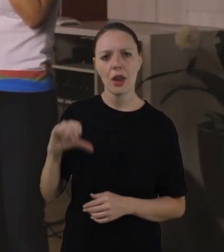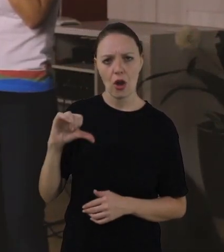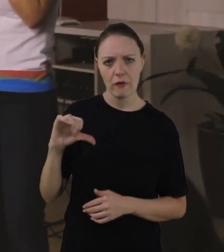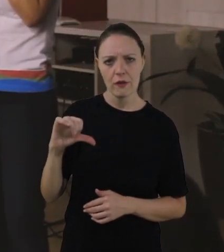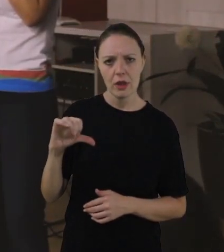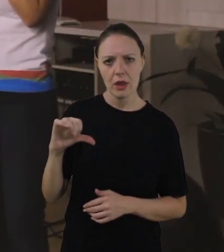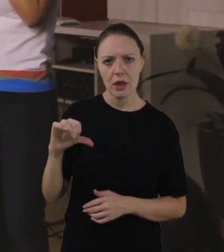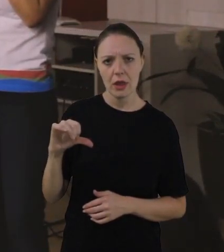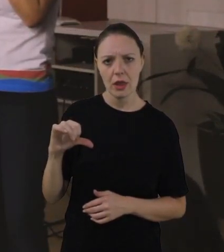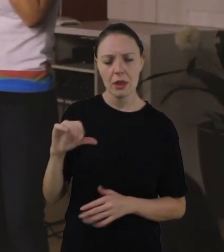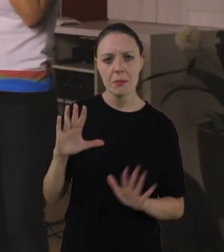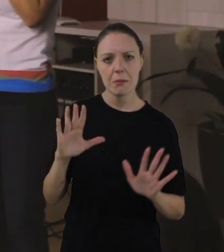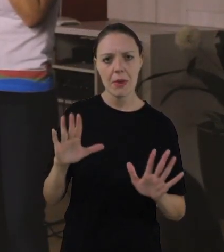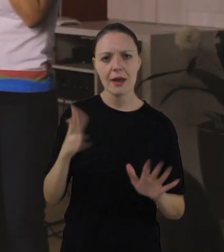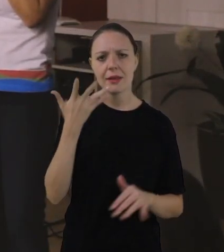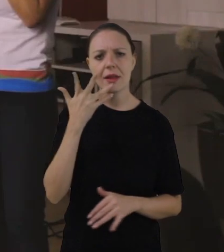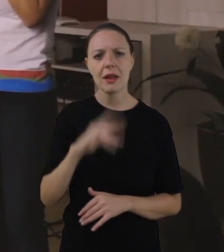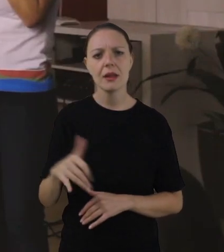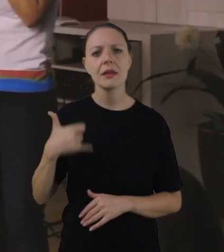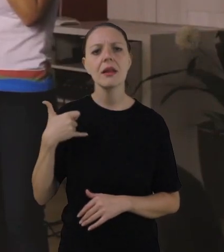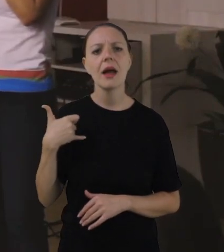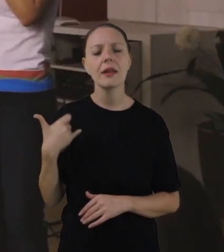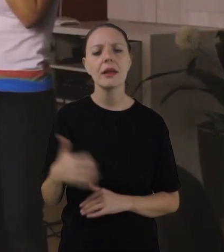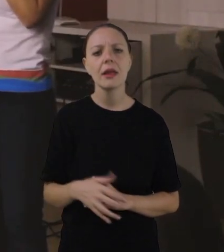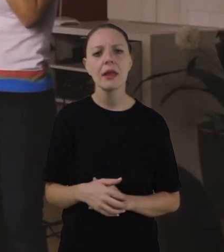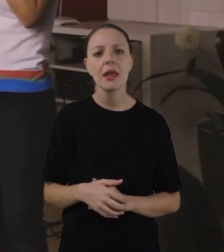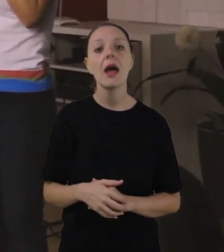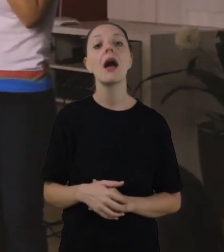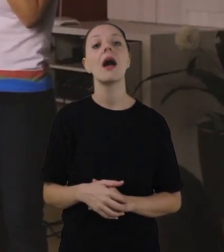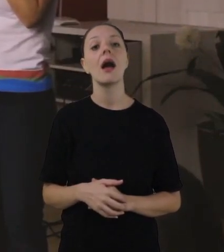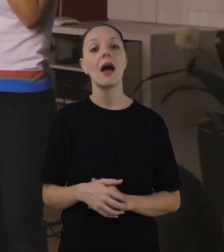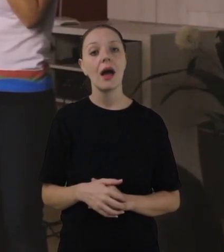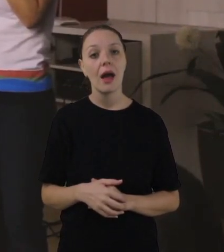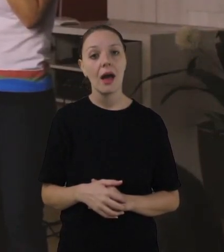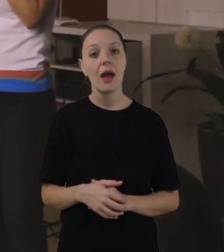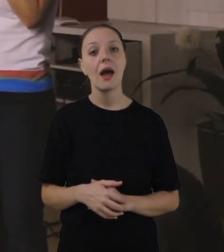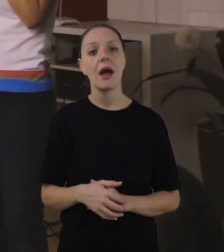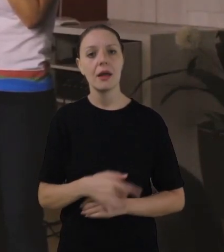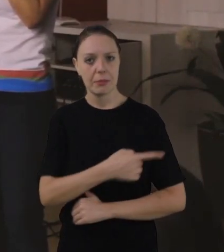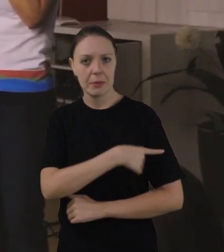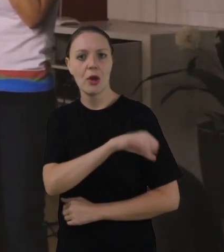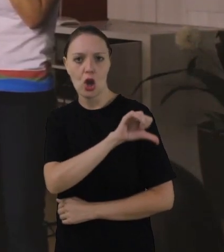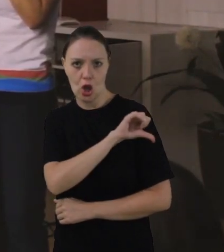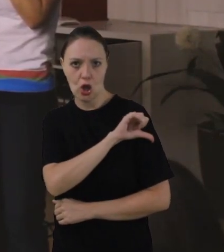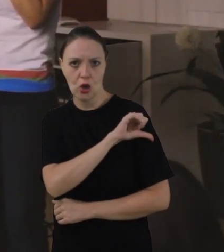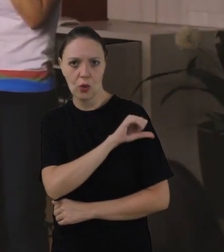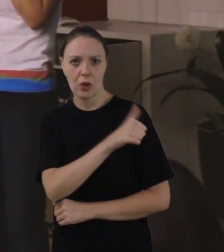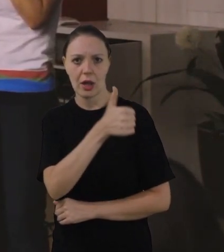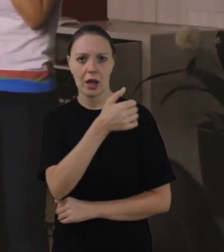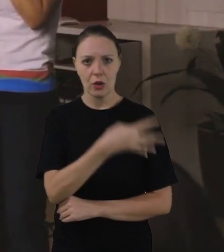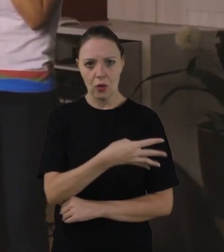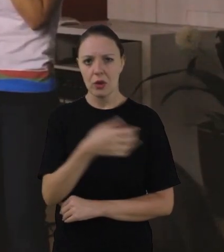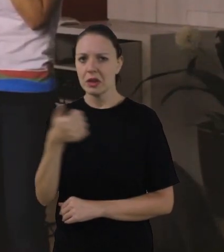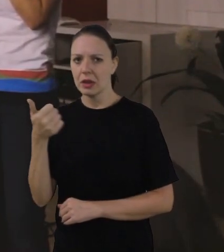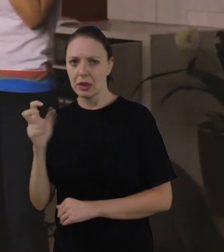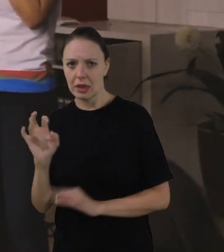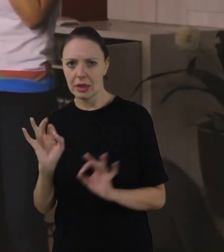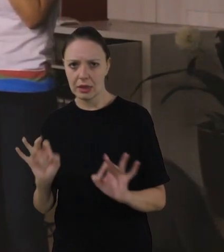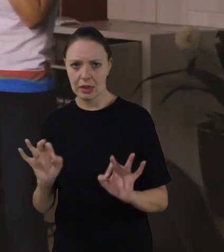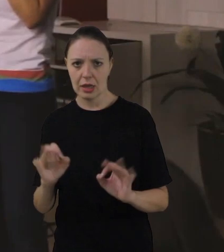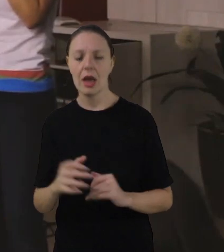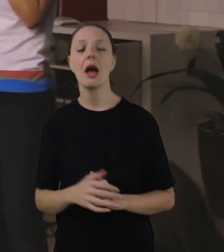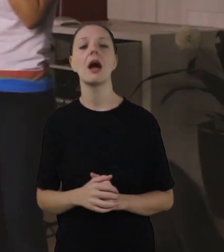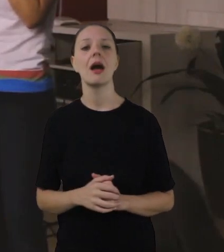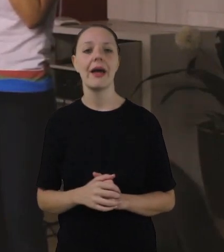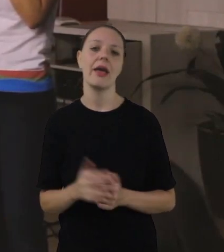9. E quantos anos as crianças têm? Então, é ensino fundamental. 14, 15, né? Então, eles vão